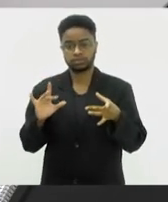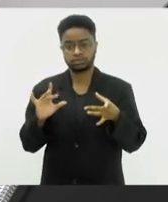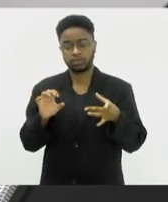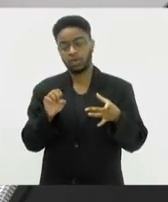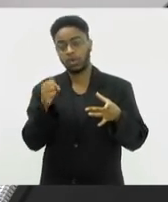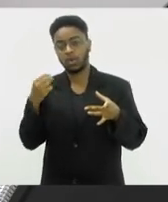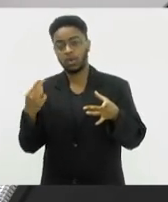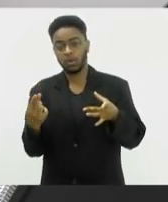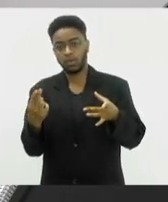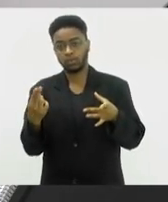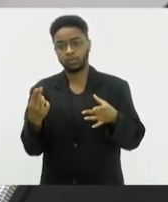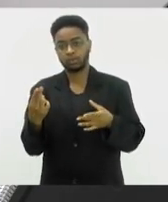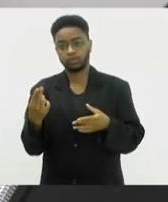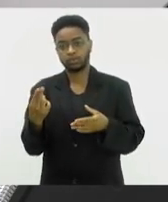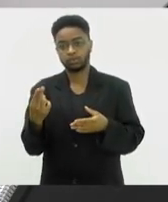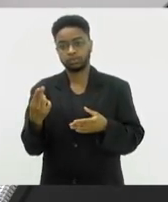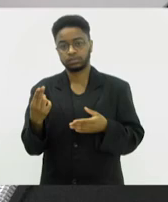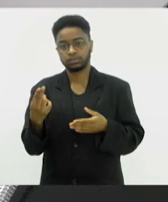ou